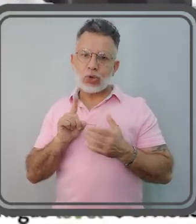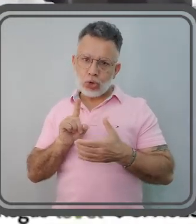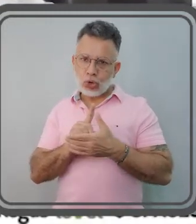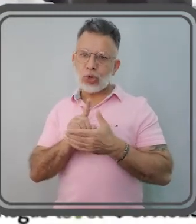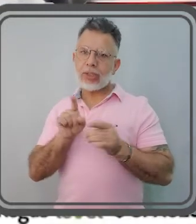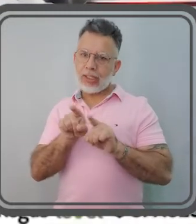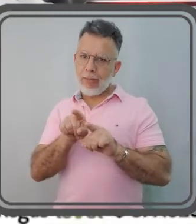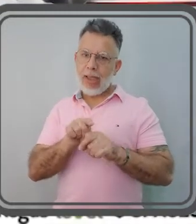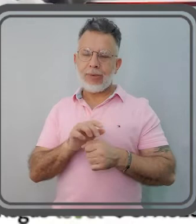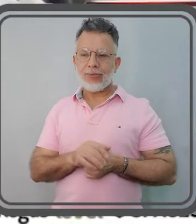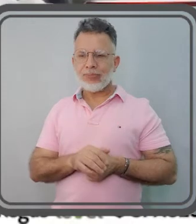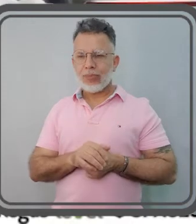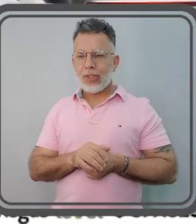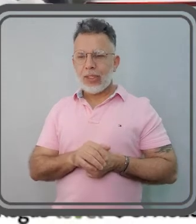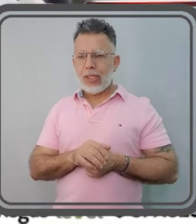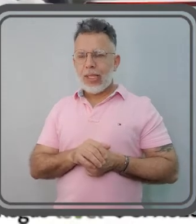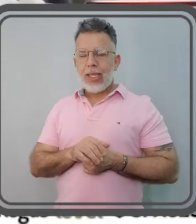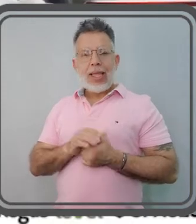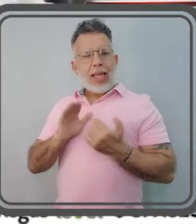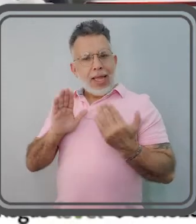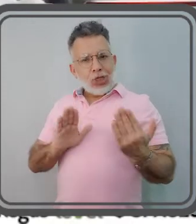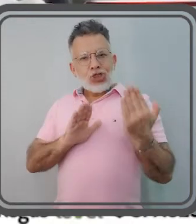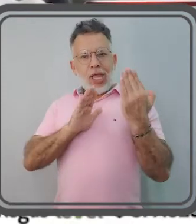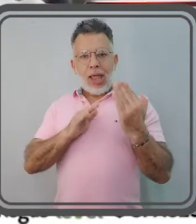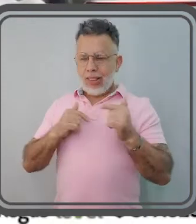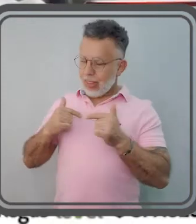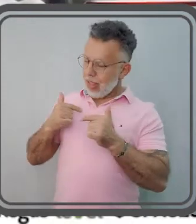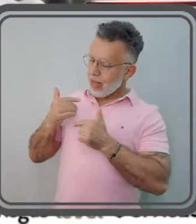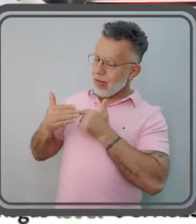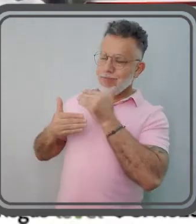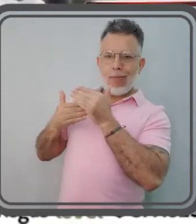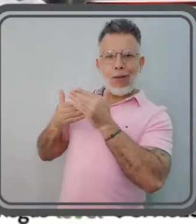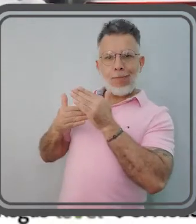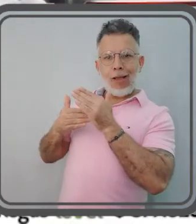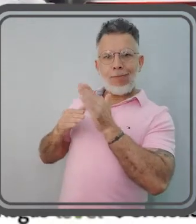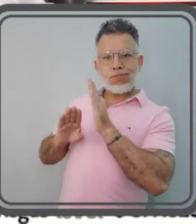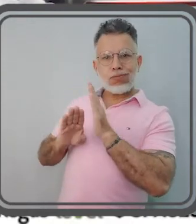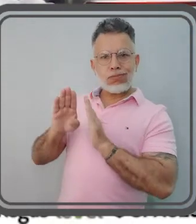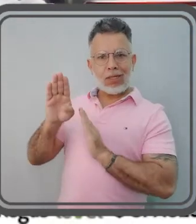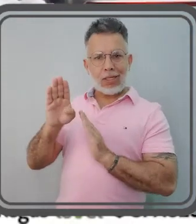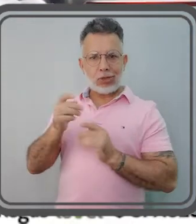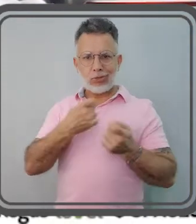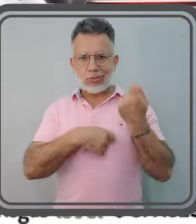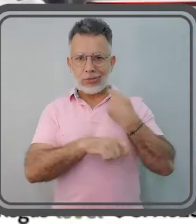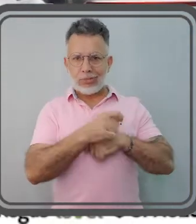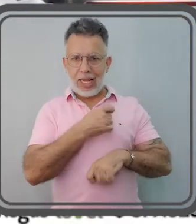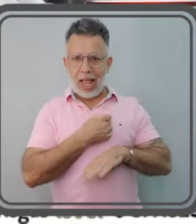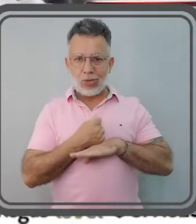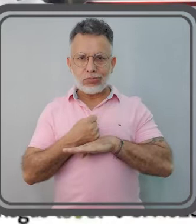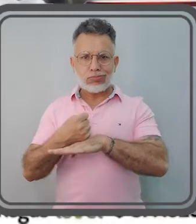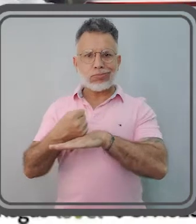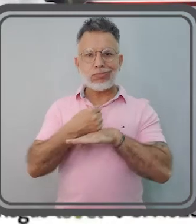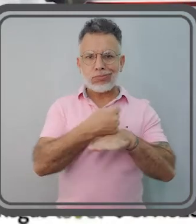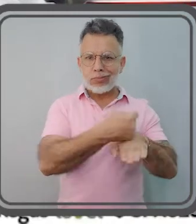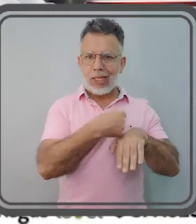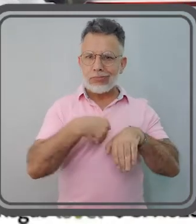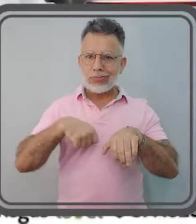também do mercado de delivery, né, que vem crescendo também, as lojas